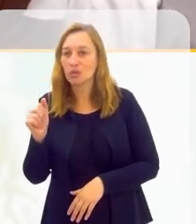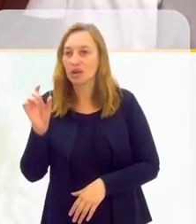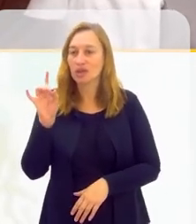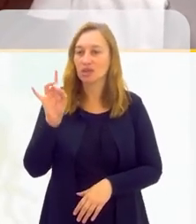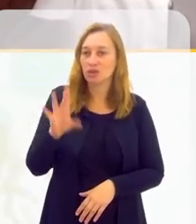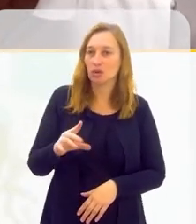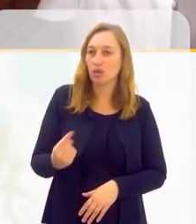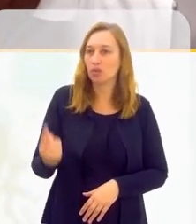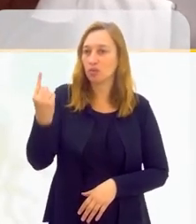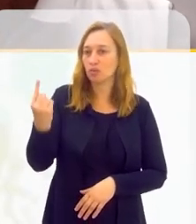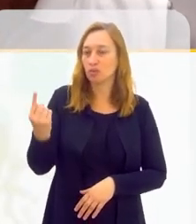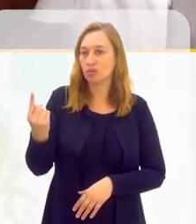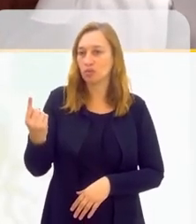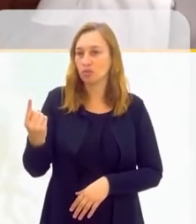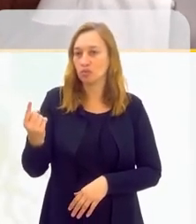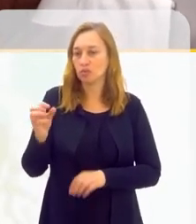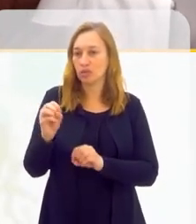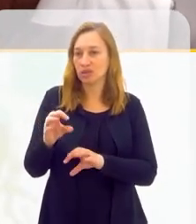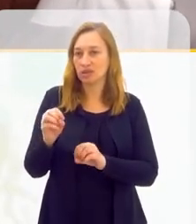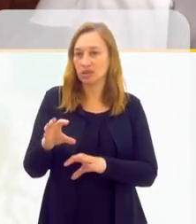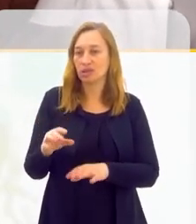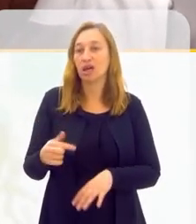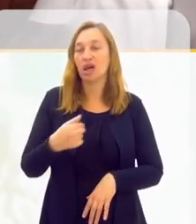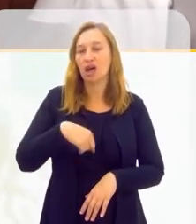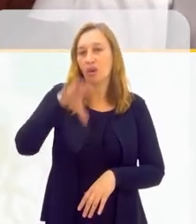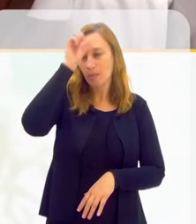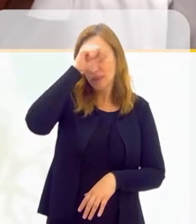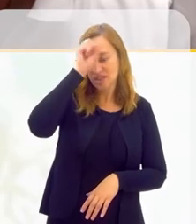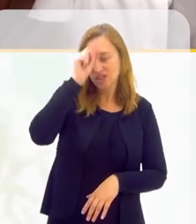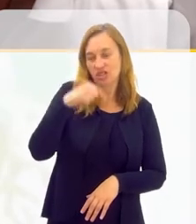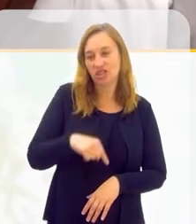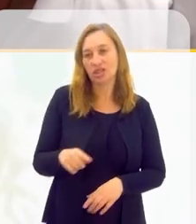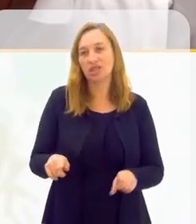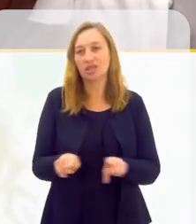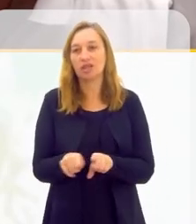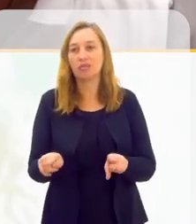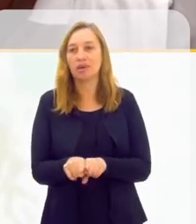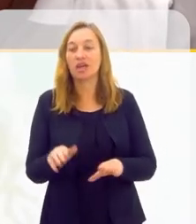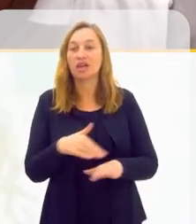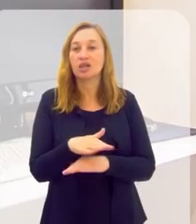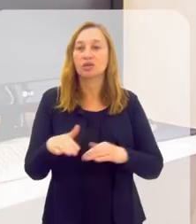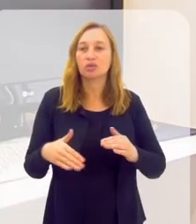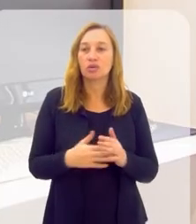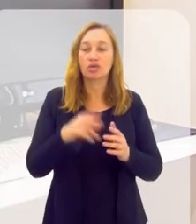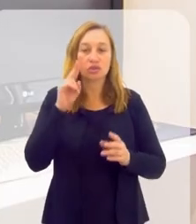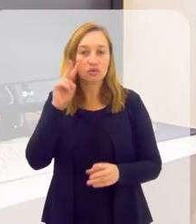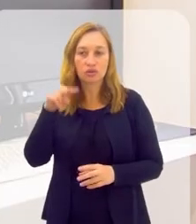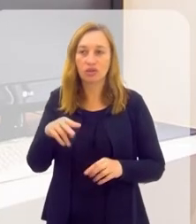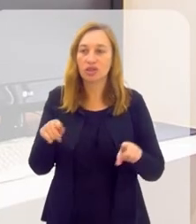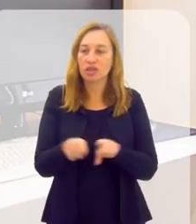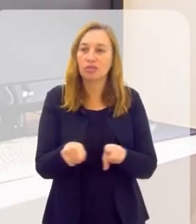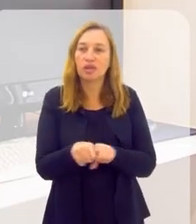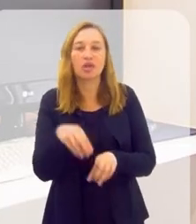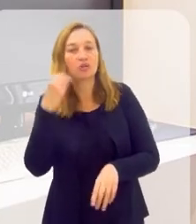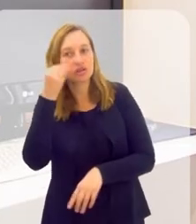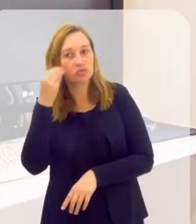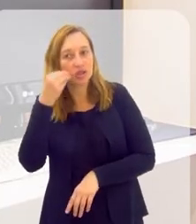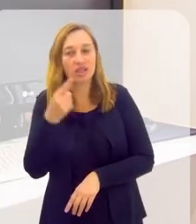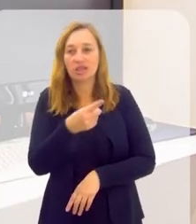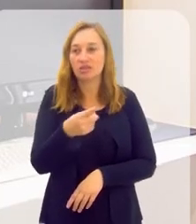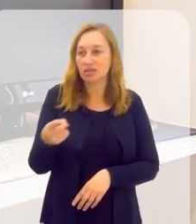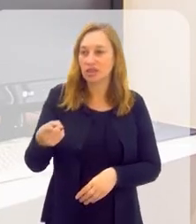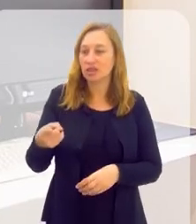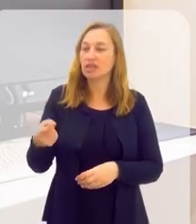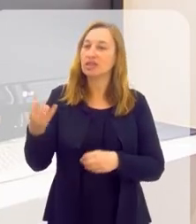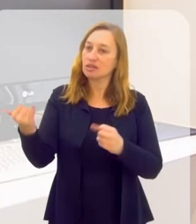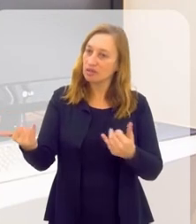é de um lado só. E como a gente tem aprendido, eu tenho aprendido aqui principalmente, meu público também, com as experiências que